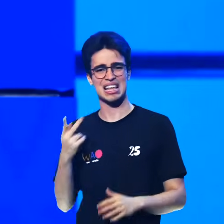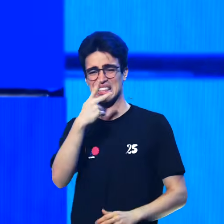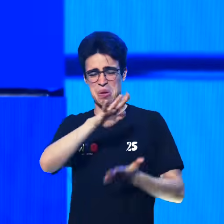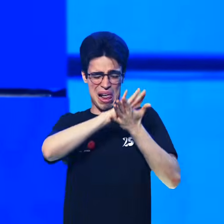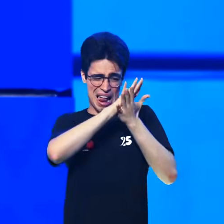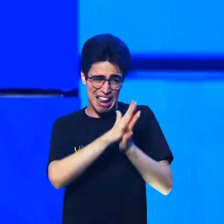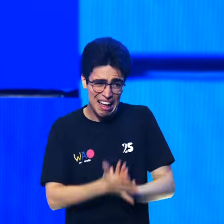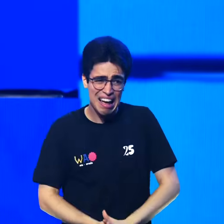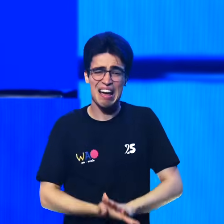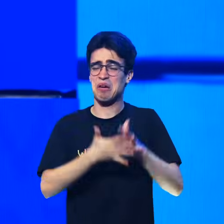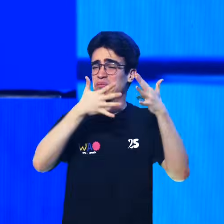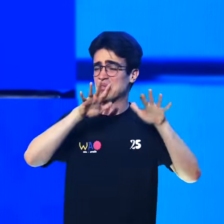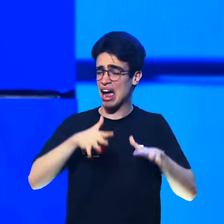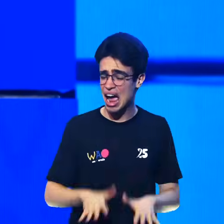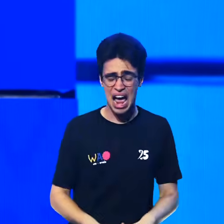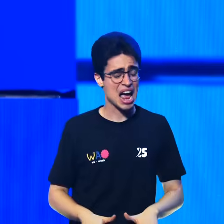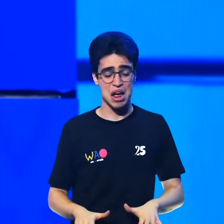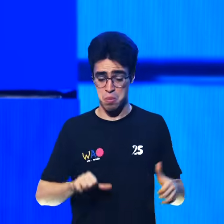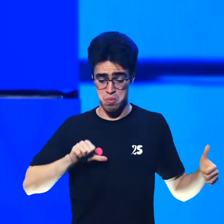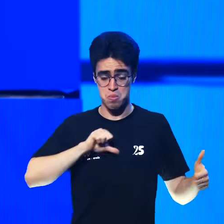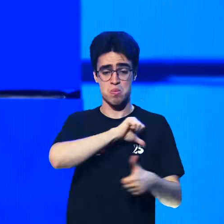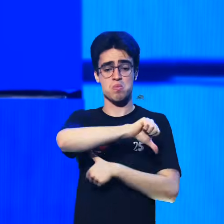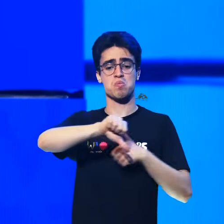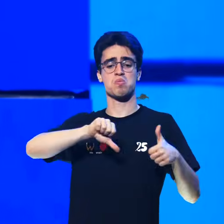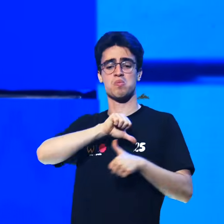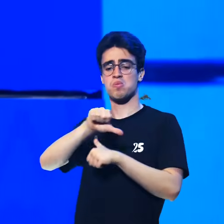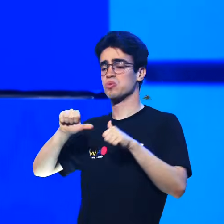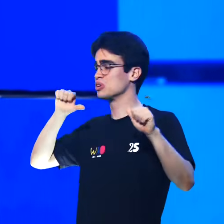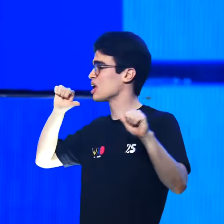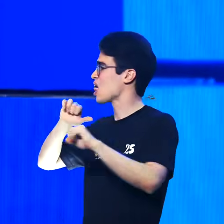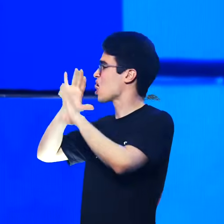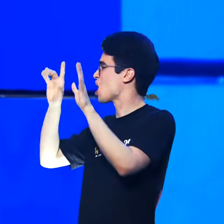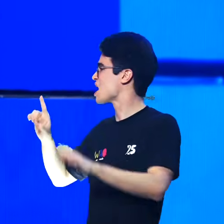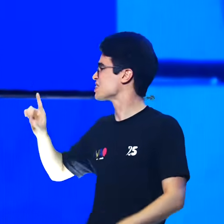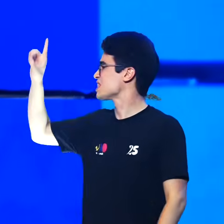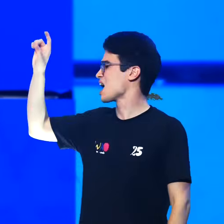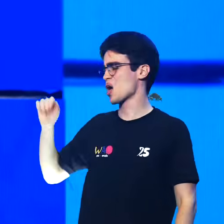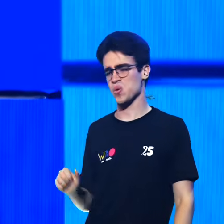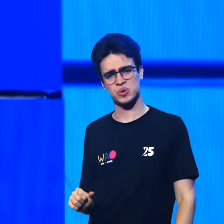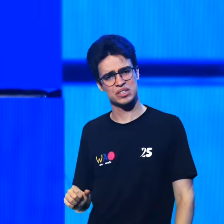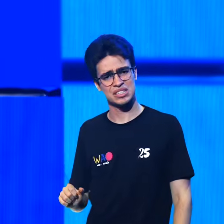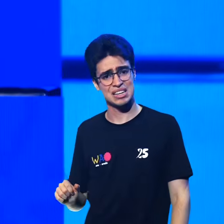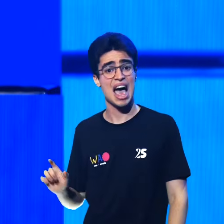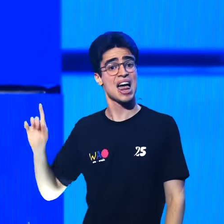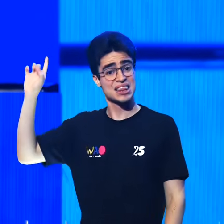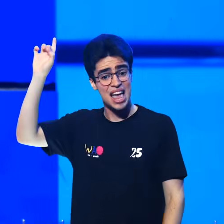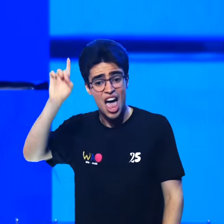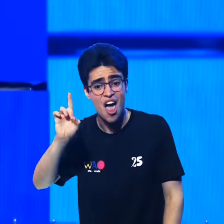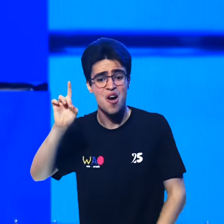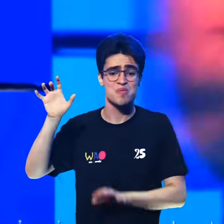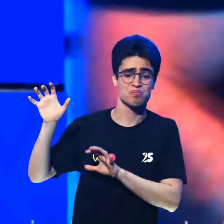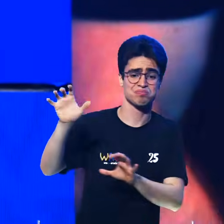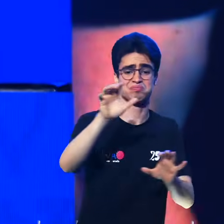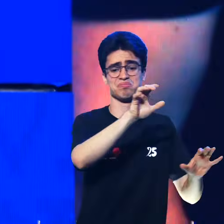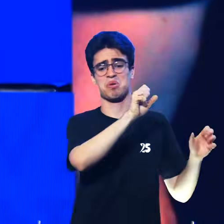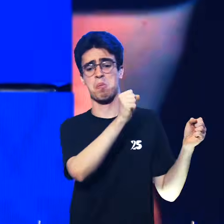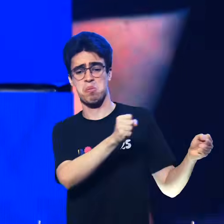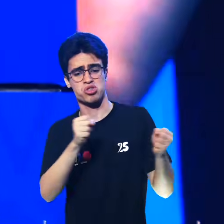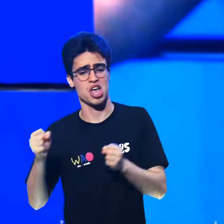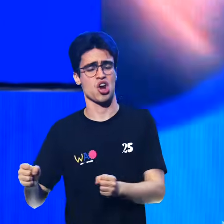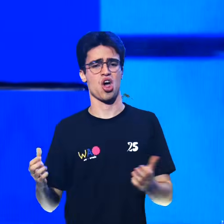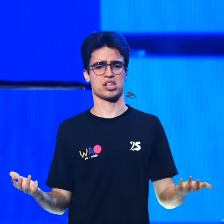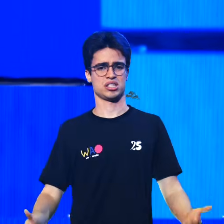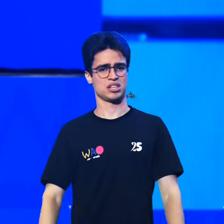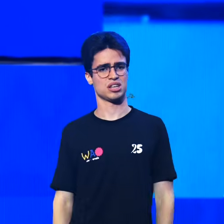o teu fracasso, para dar um testemunho para a glória de Deus. Deus faz coisas tão poderosas. Irmãos,